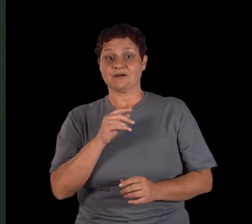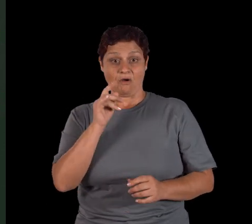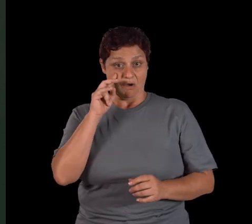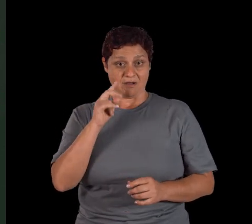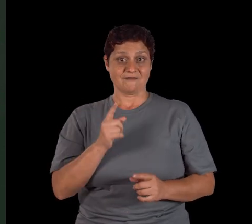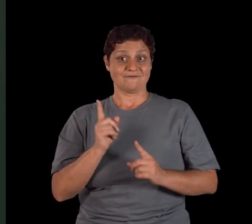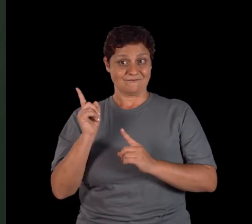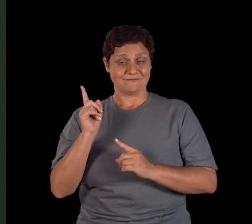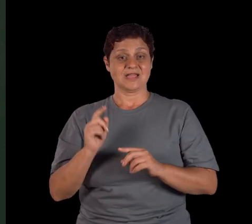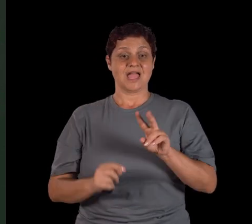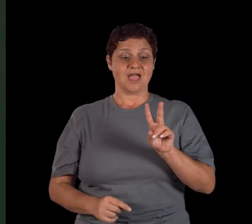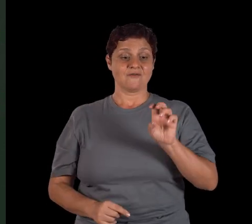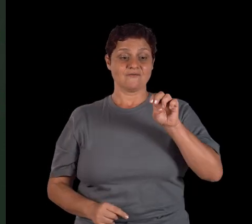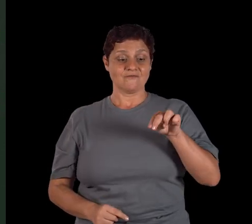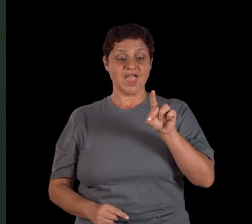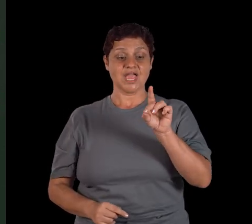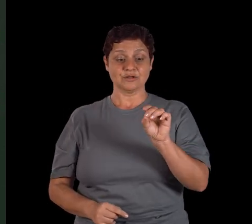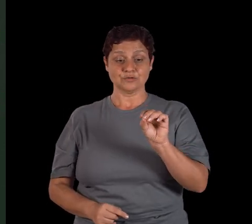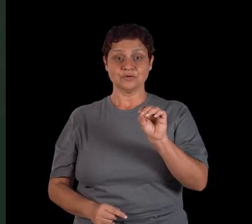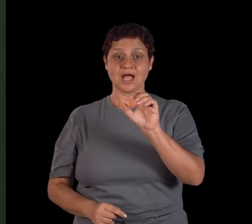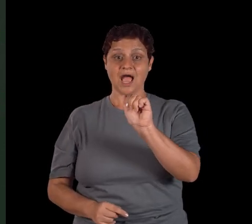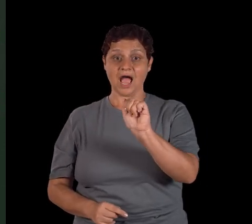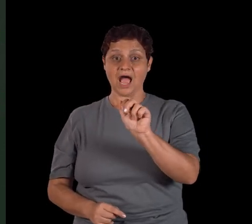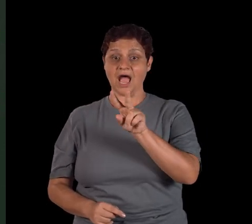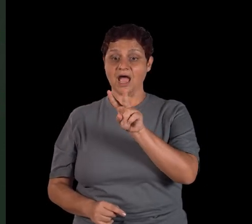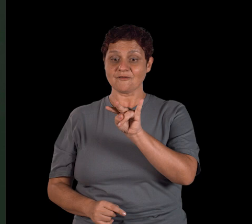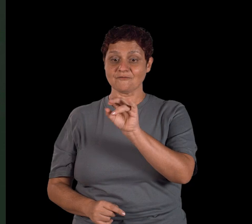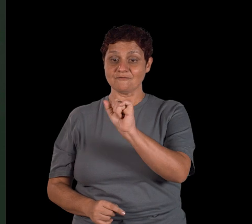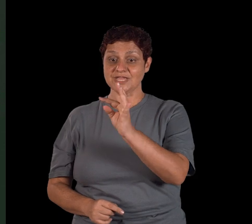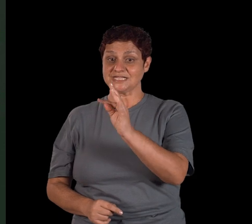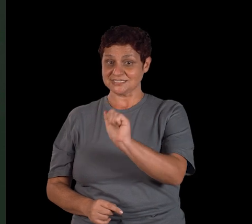à vista, sem crase. Eu tenho